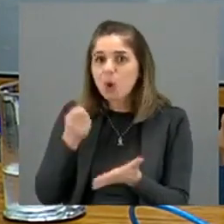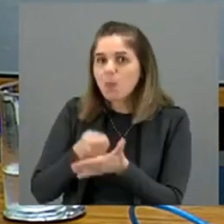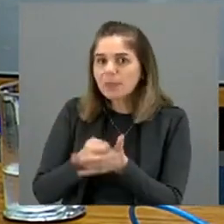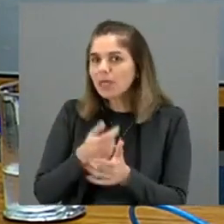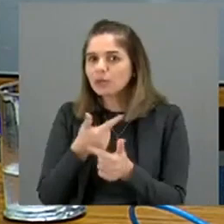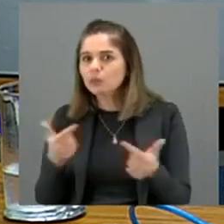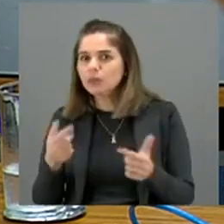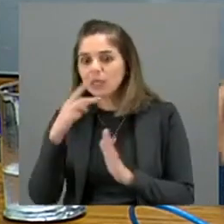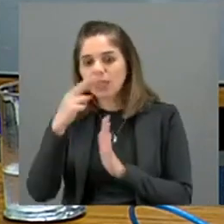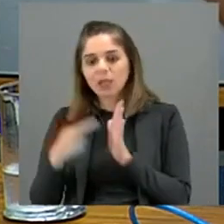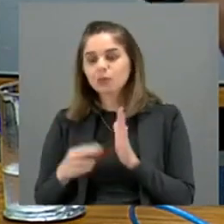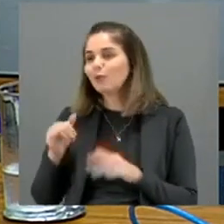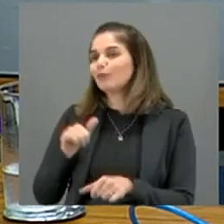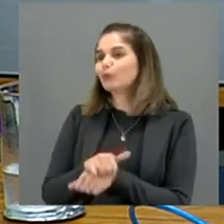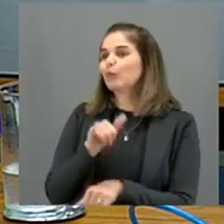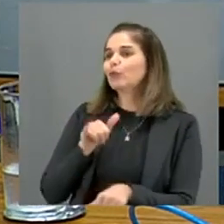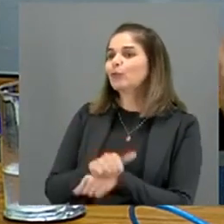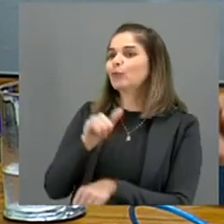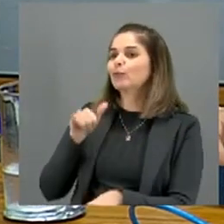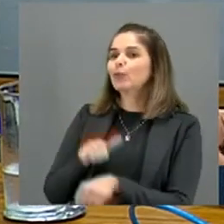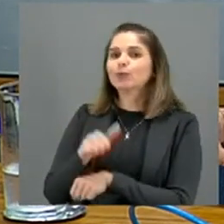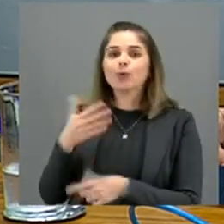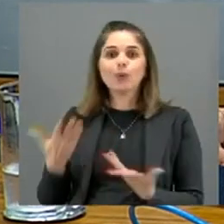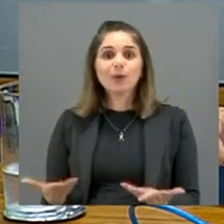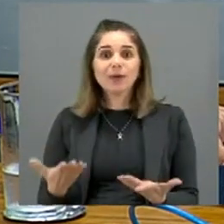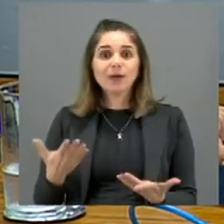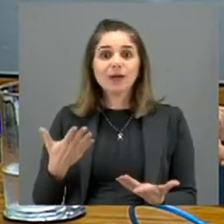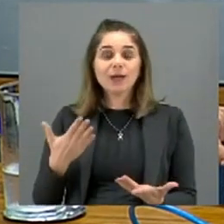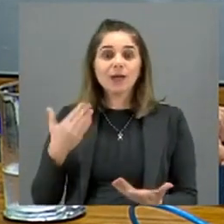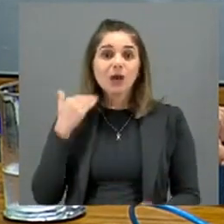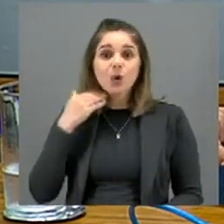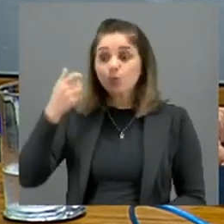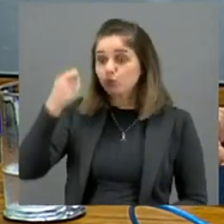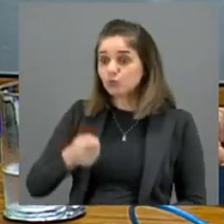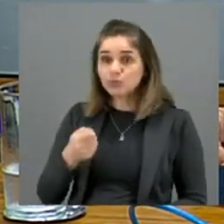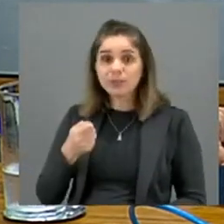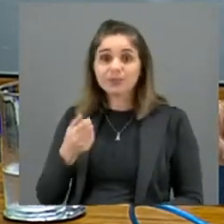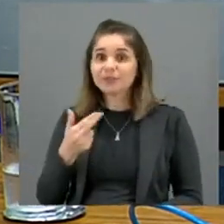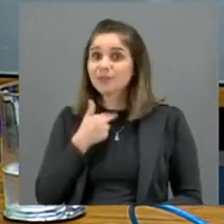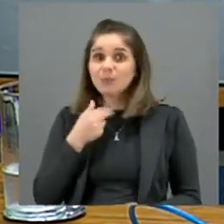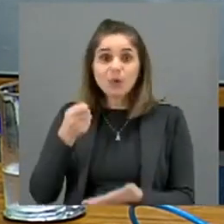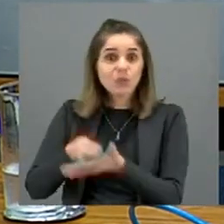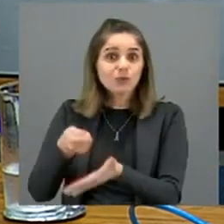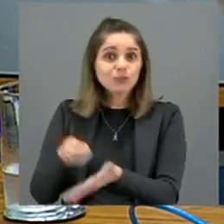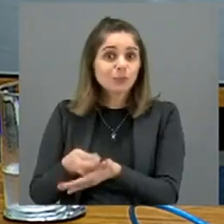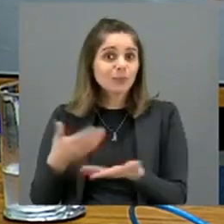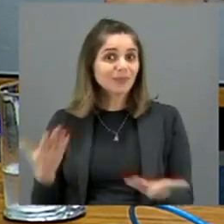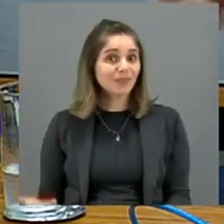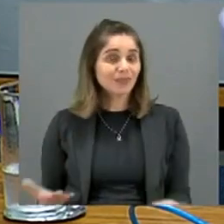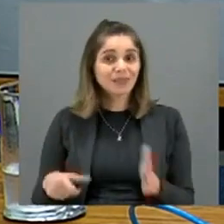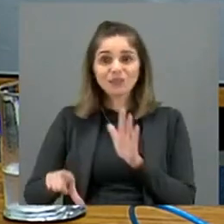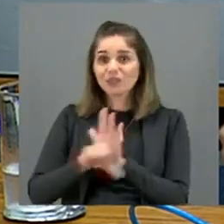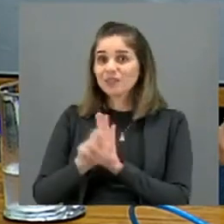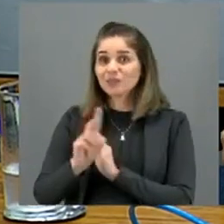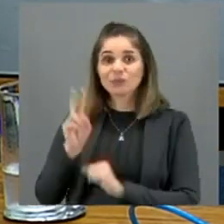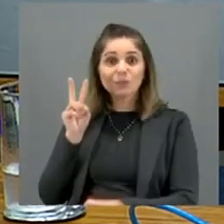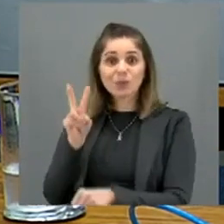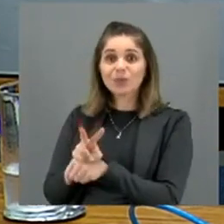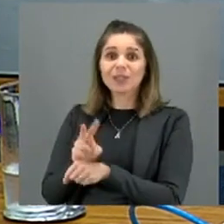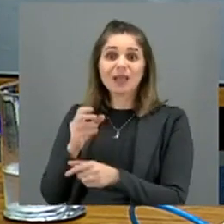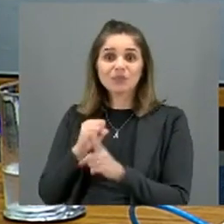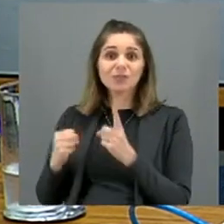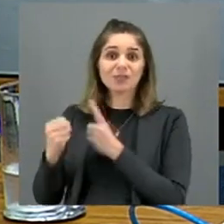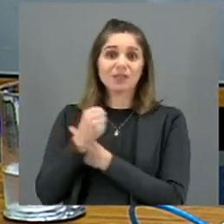graça, porque a legislação protege o bandido, não protege a sociedade. Jorge Soros deve estar assistindo isso aqui